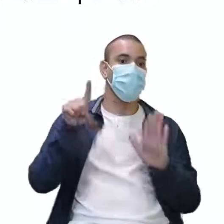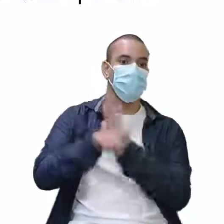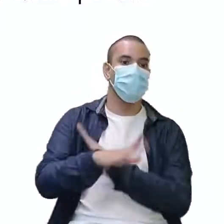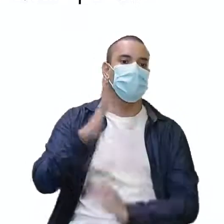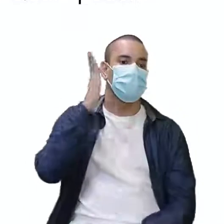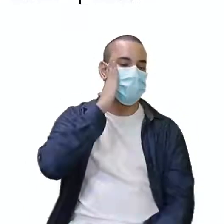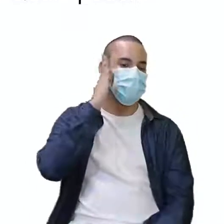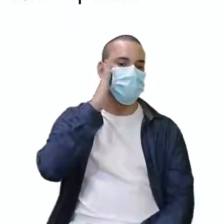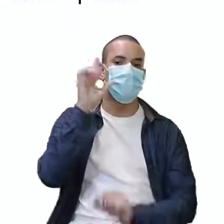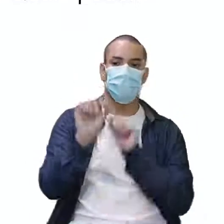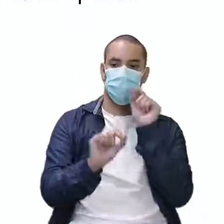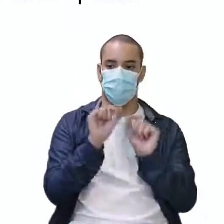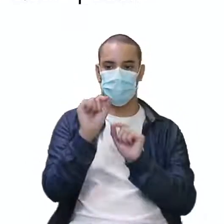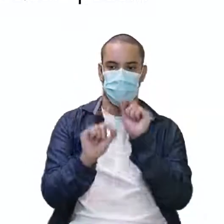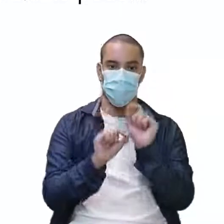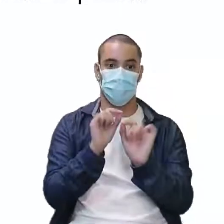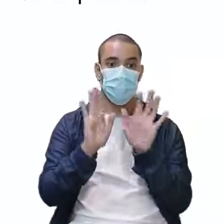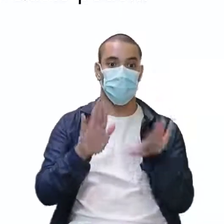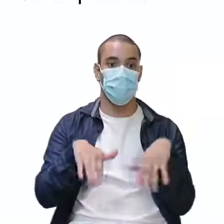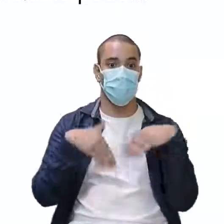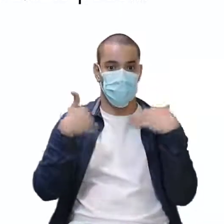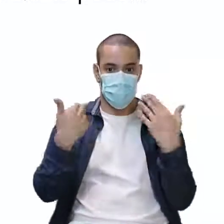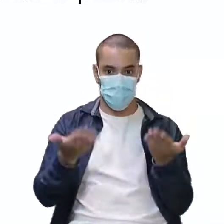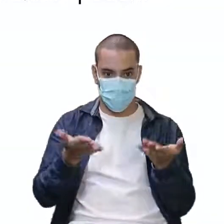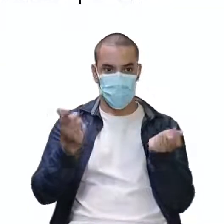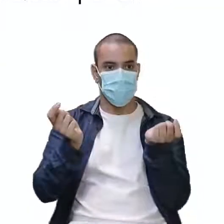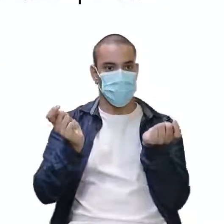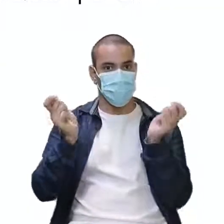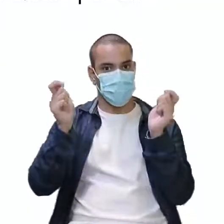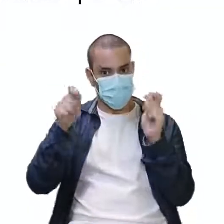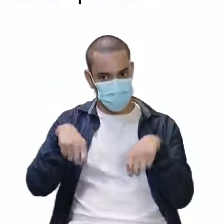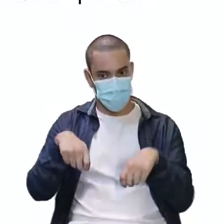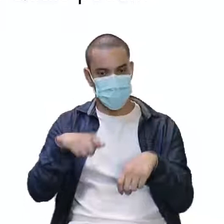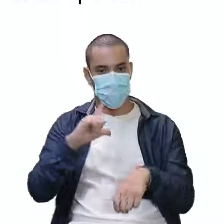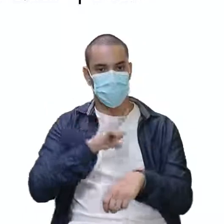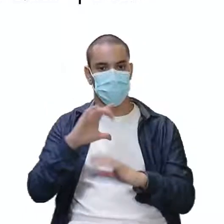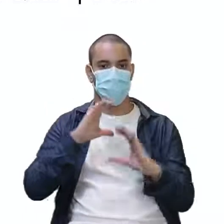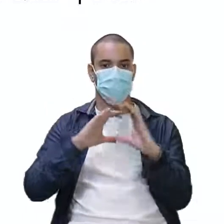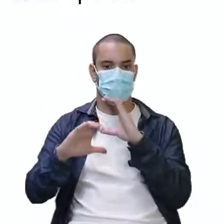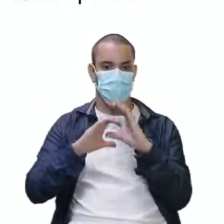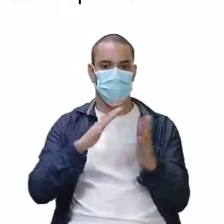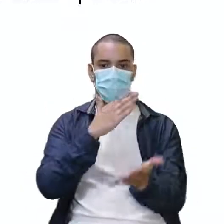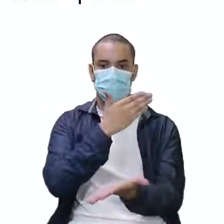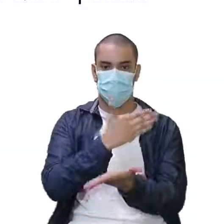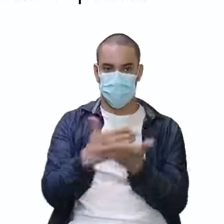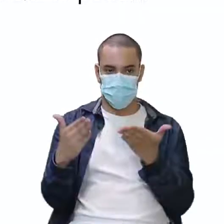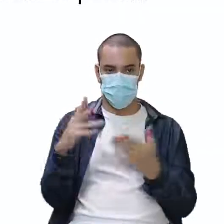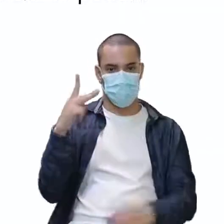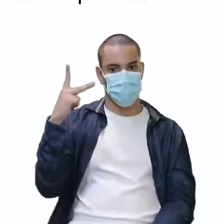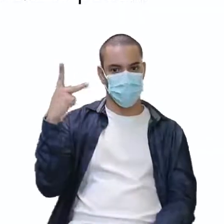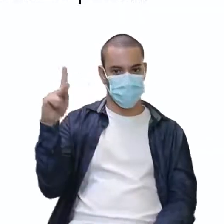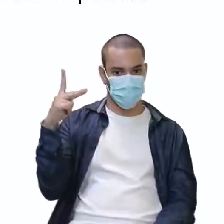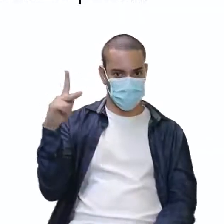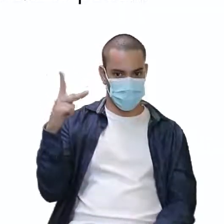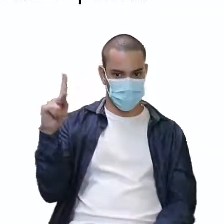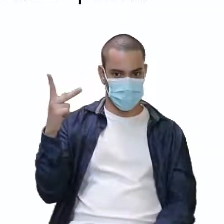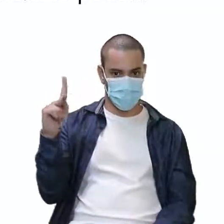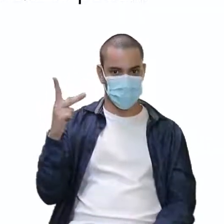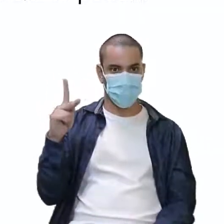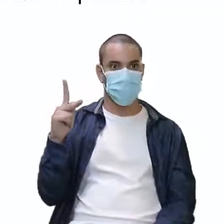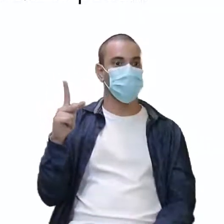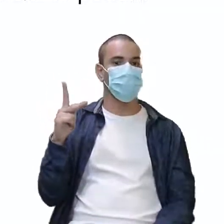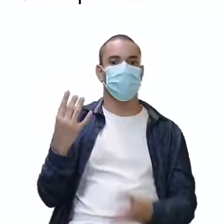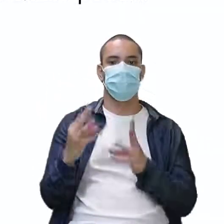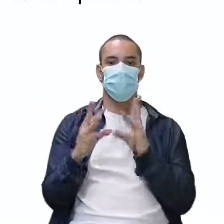o seguinte: quais podem ser essas comunicações a partir desses feromônios,